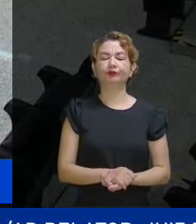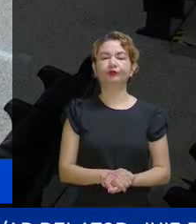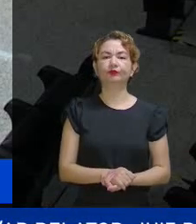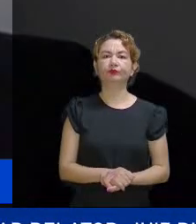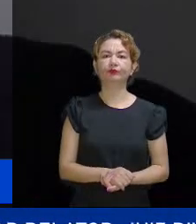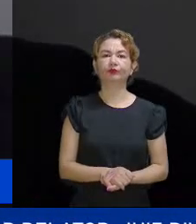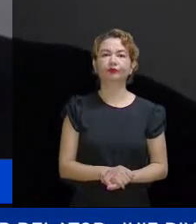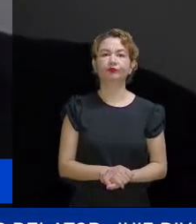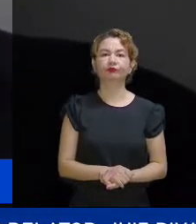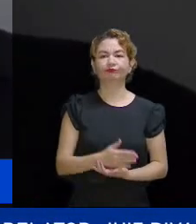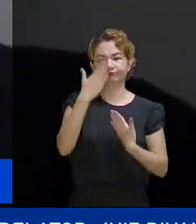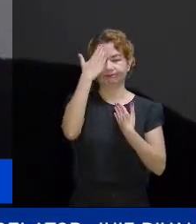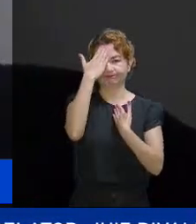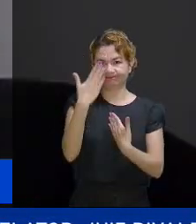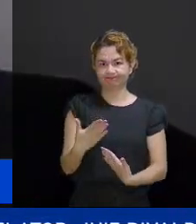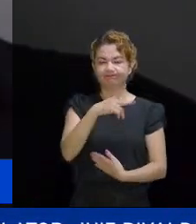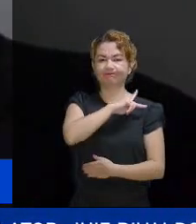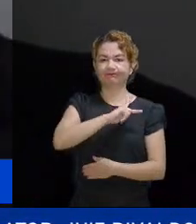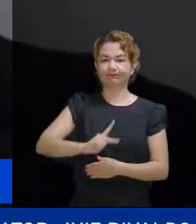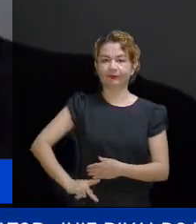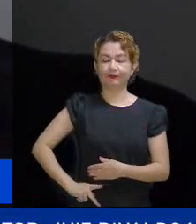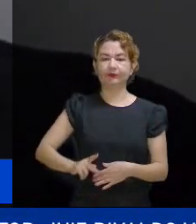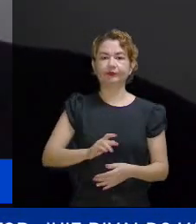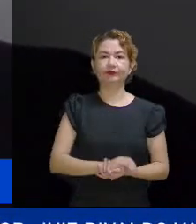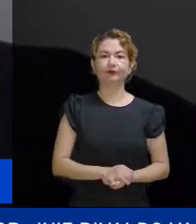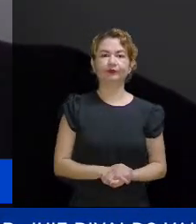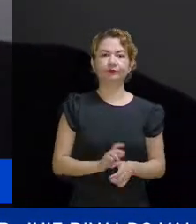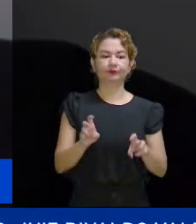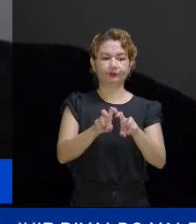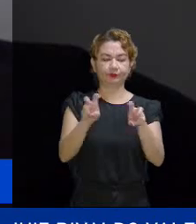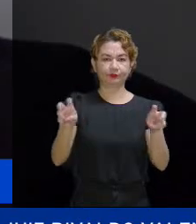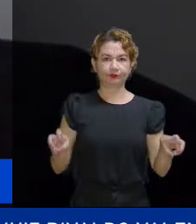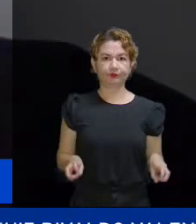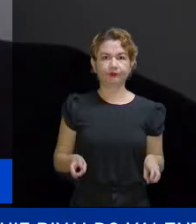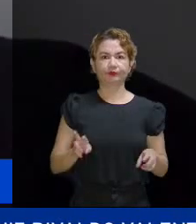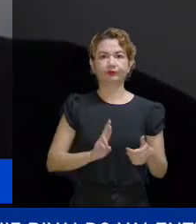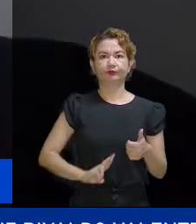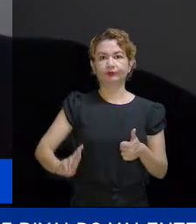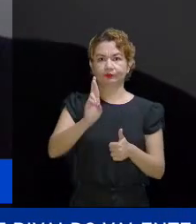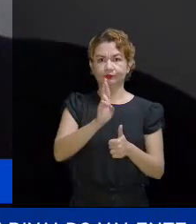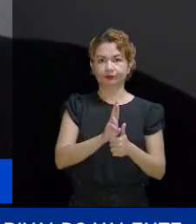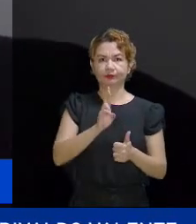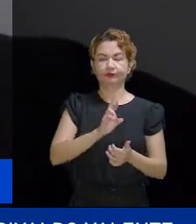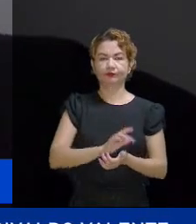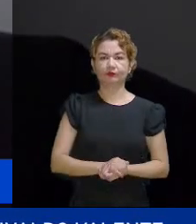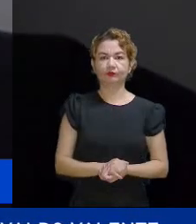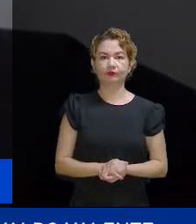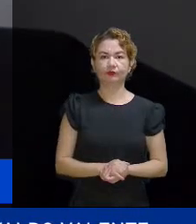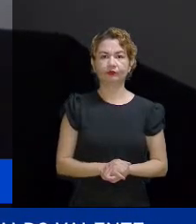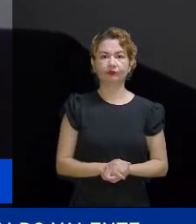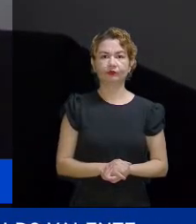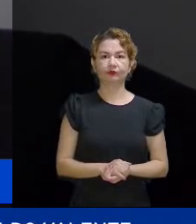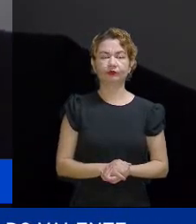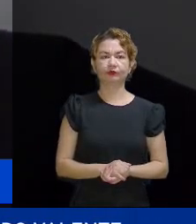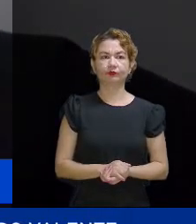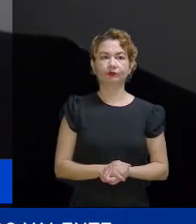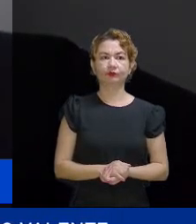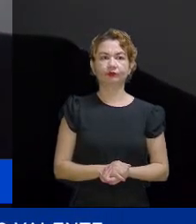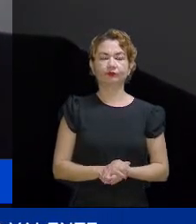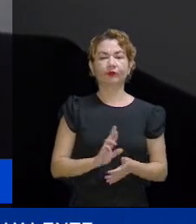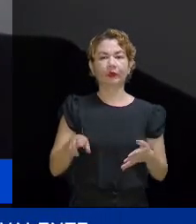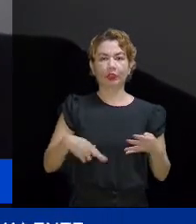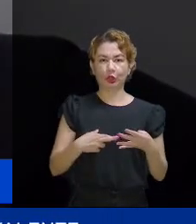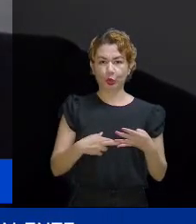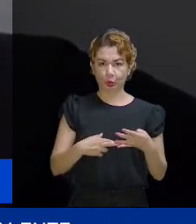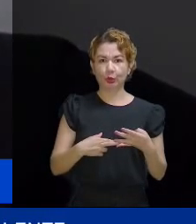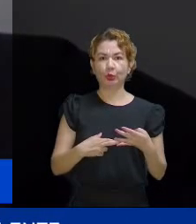ampla do plenário. Obrigado, presidente. Senhor presidente, eminente pares, doutora procuradora regional, trata-se de recurso